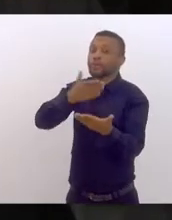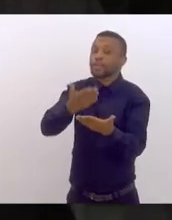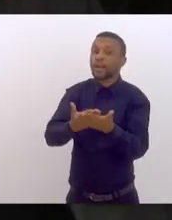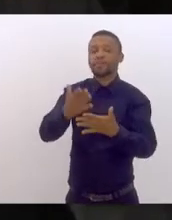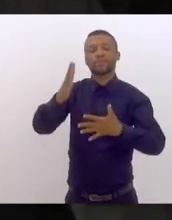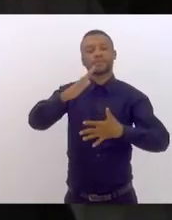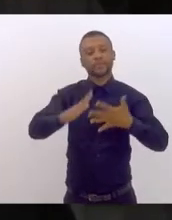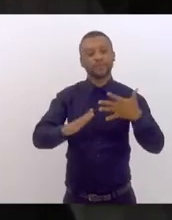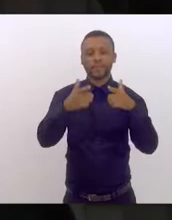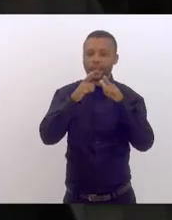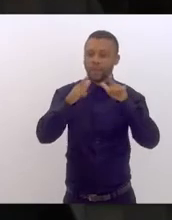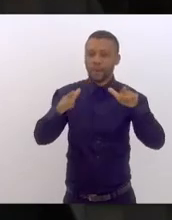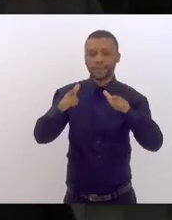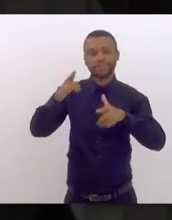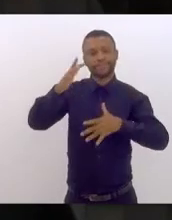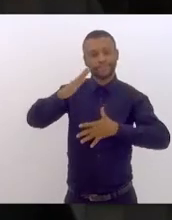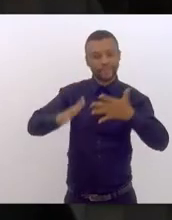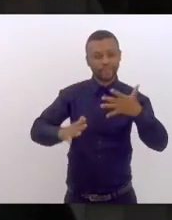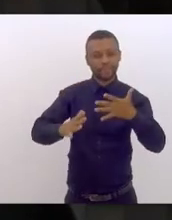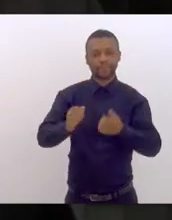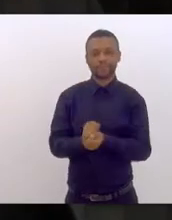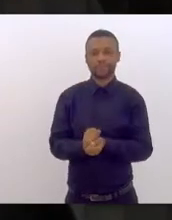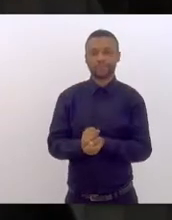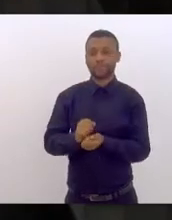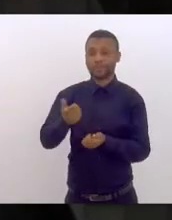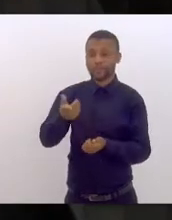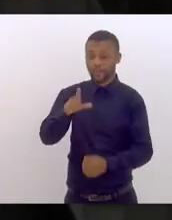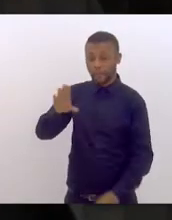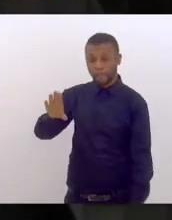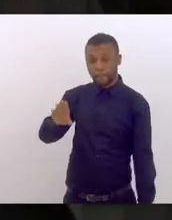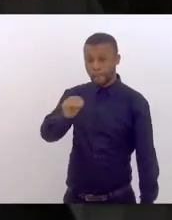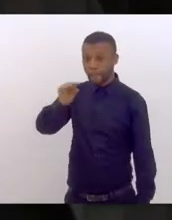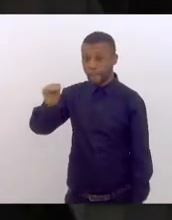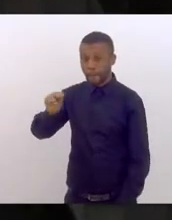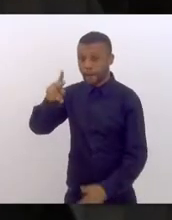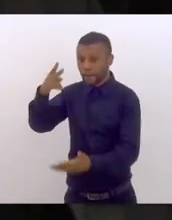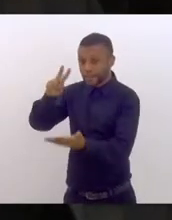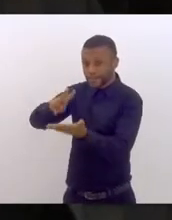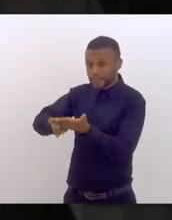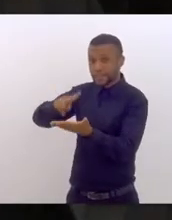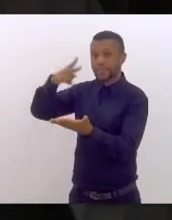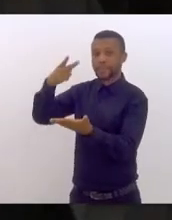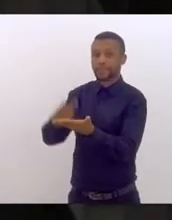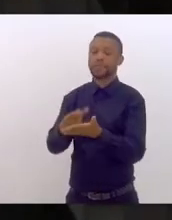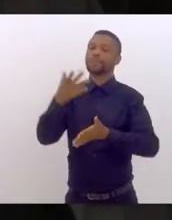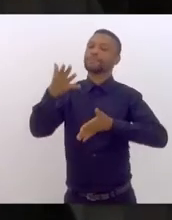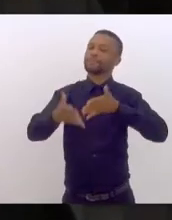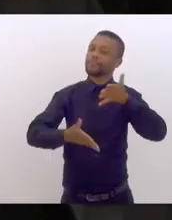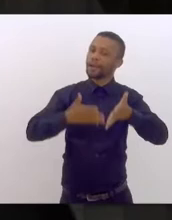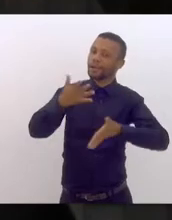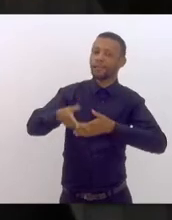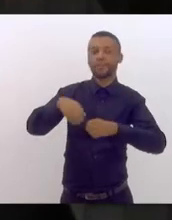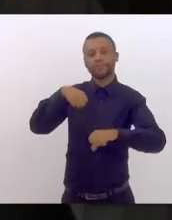de libras que leva a nossa voz aos deficientes auditivos